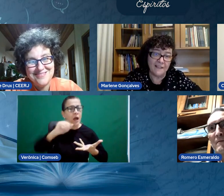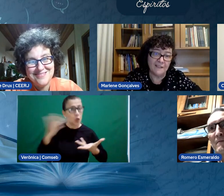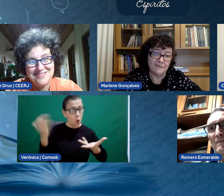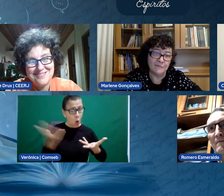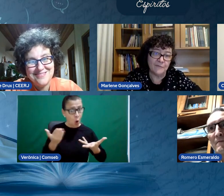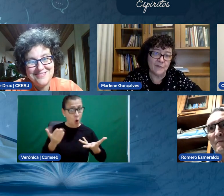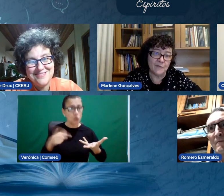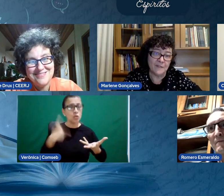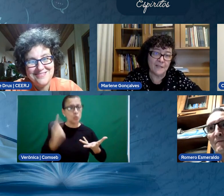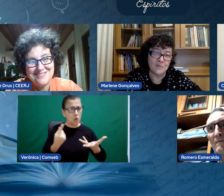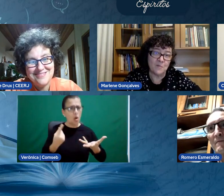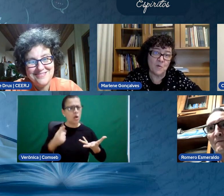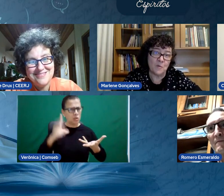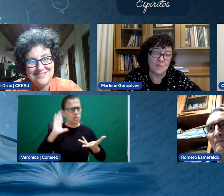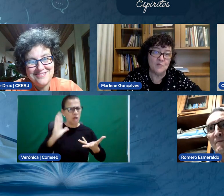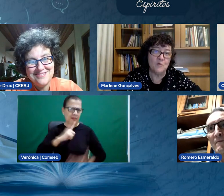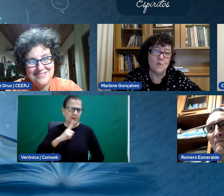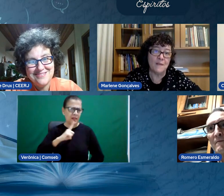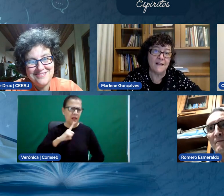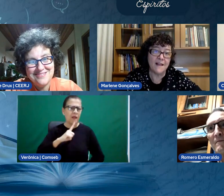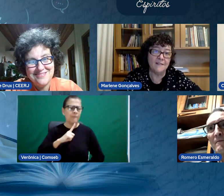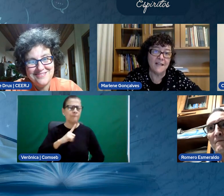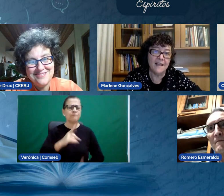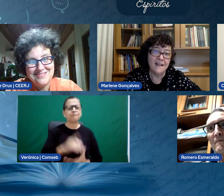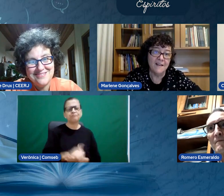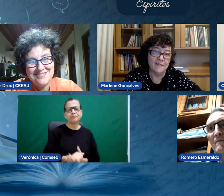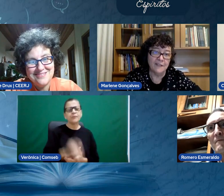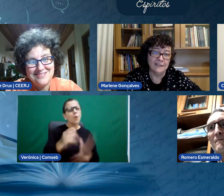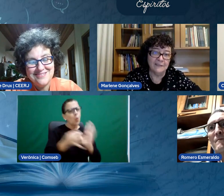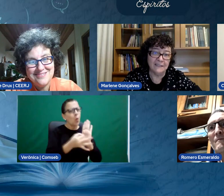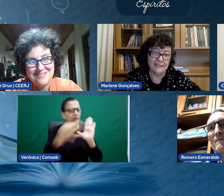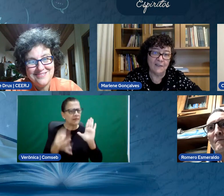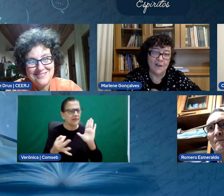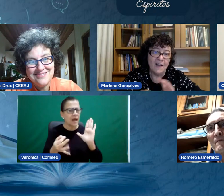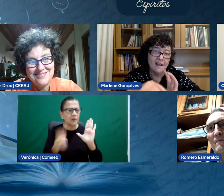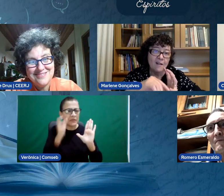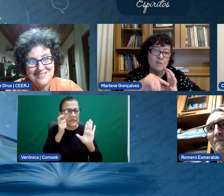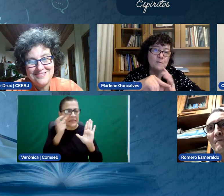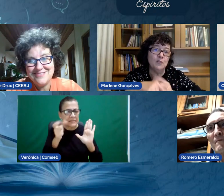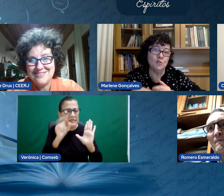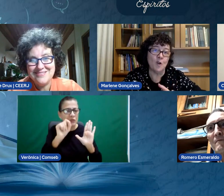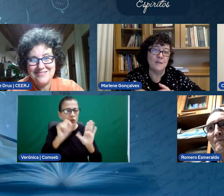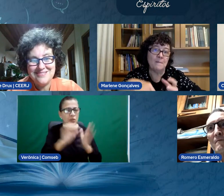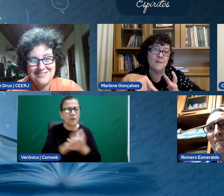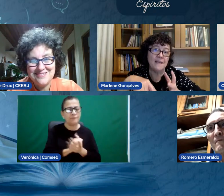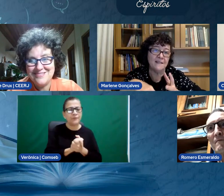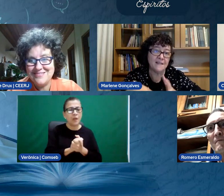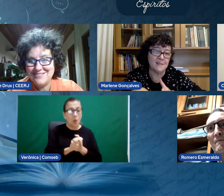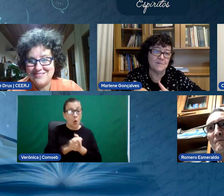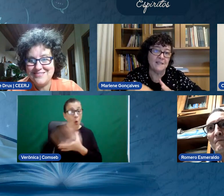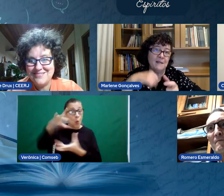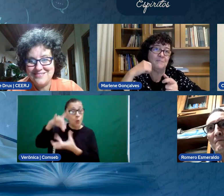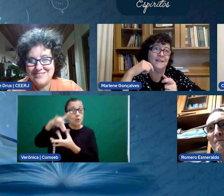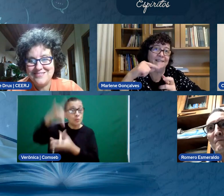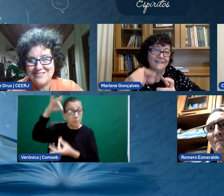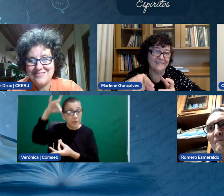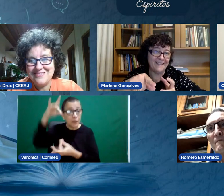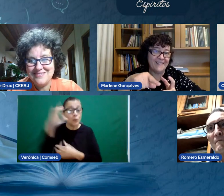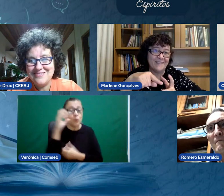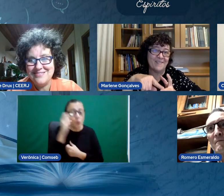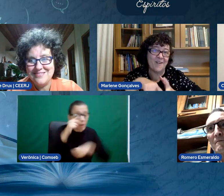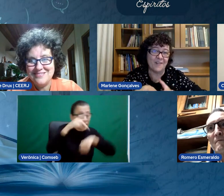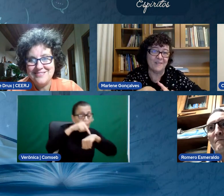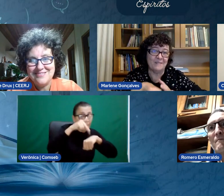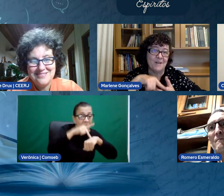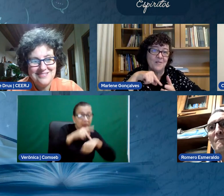uma fala ali que traz um pouco de um comentário, né, falando aqui, ó, o espírito dorme na pedra, respira na planta,